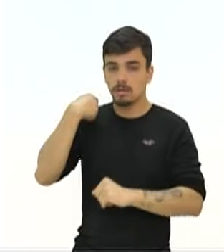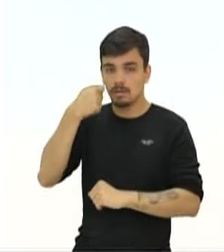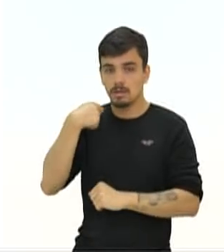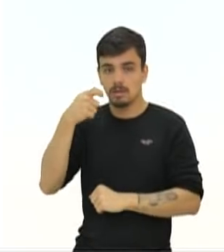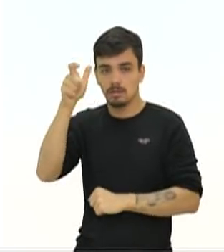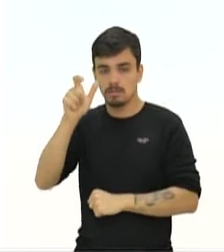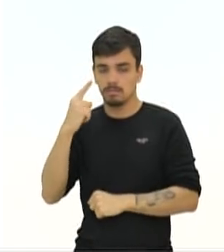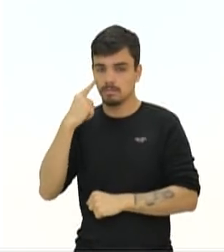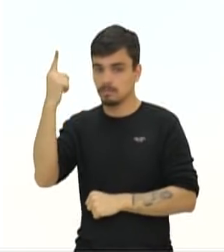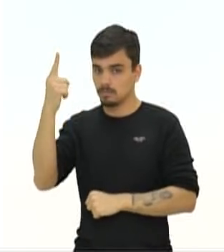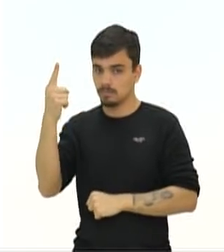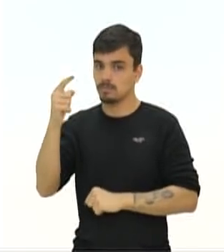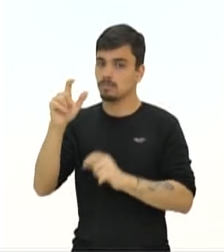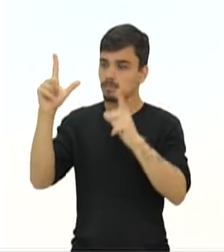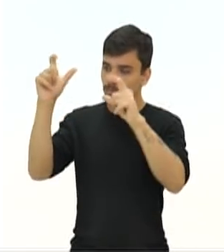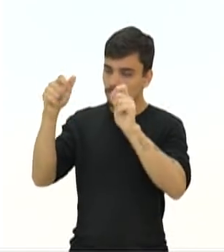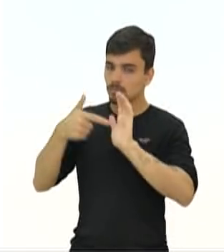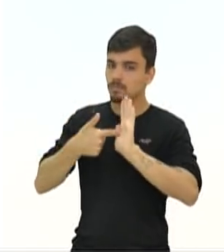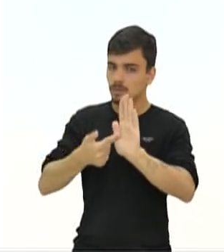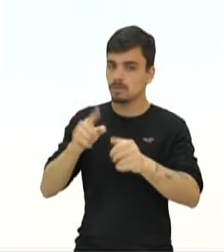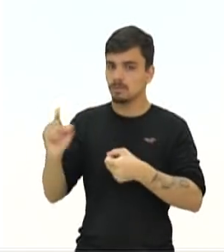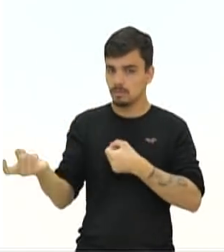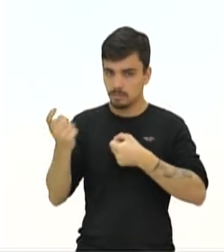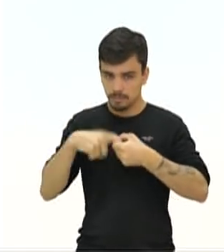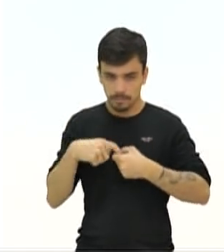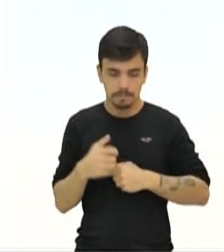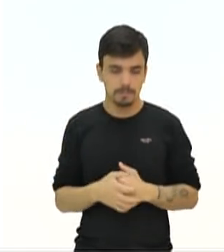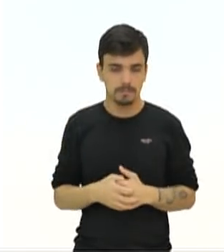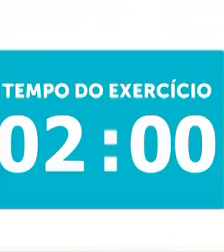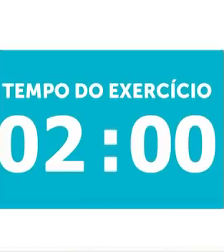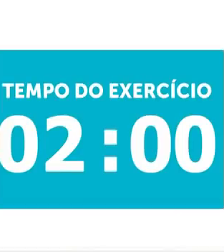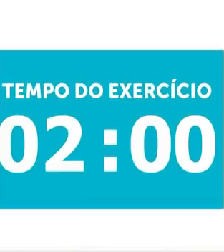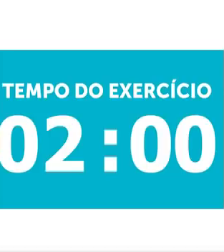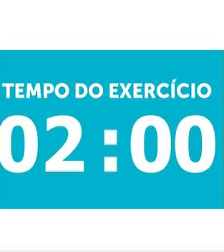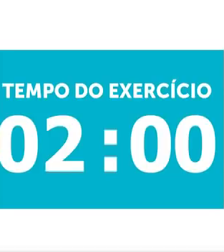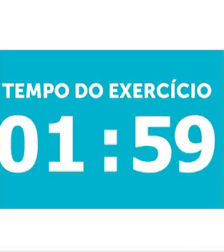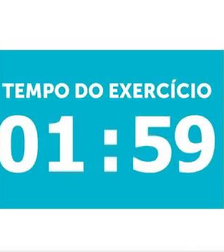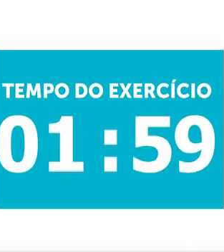Então, fiquem aí com essa obra de arte, daqui a pouquinho eu estou de volta.